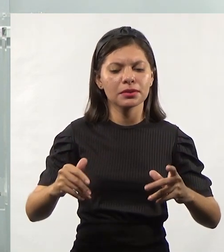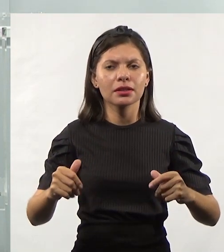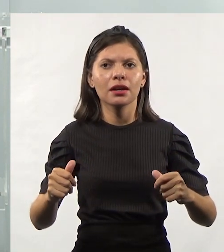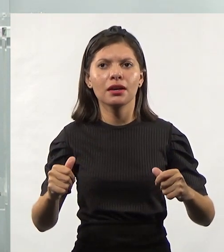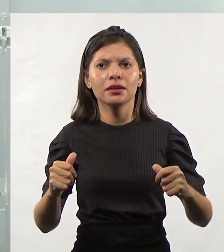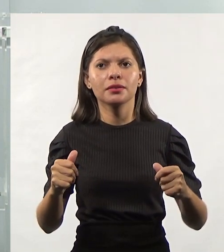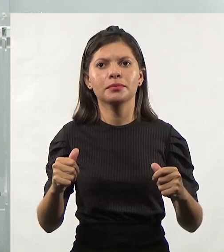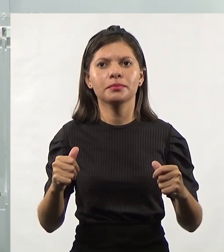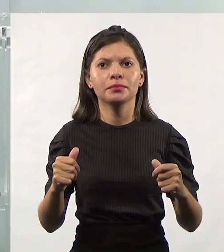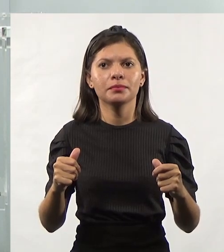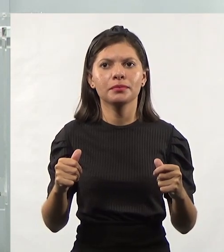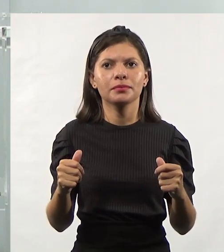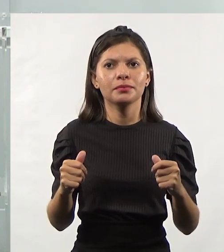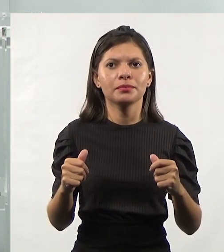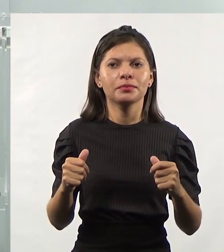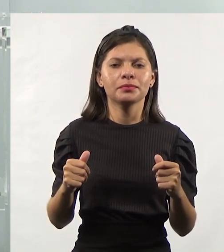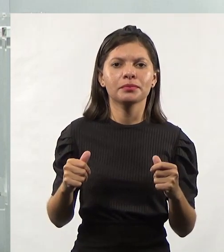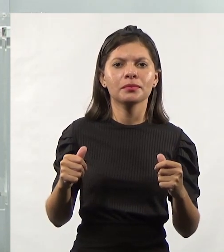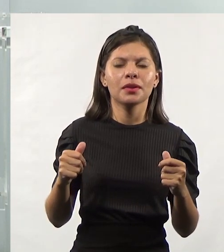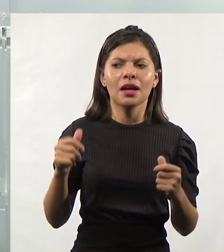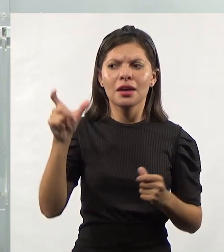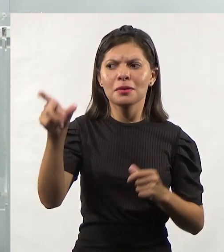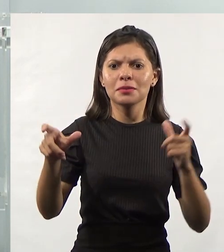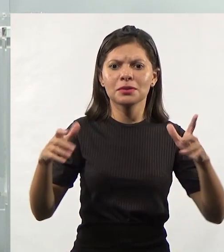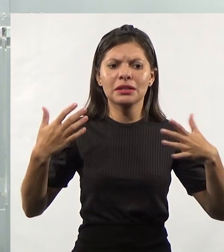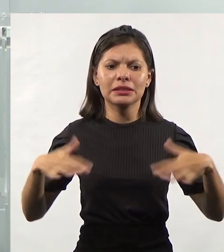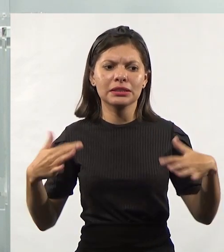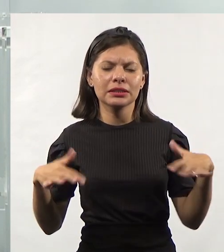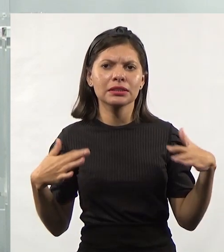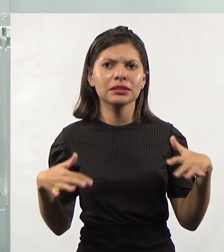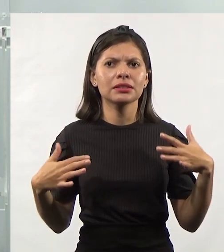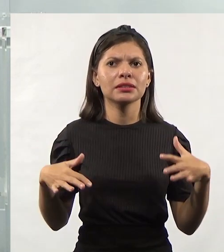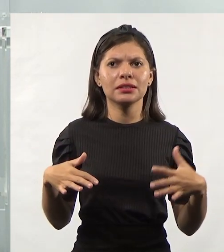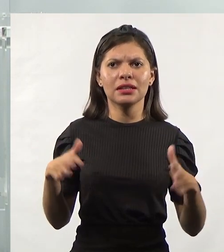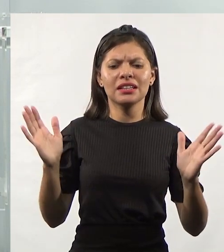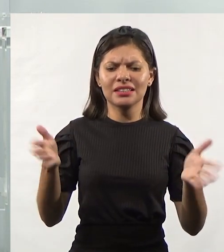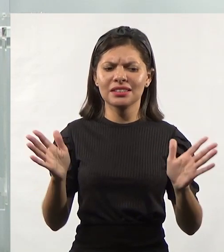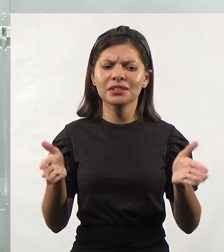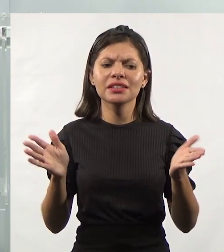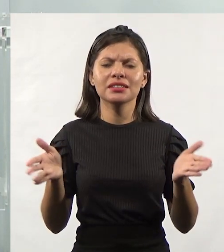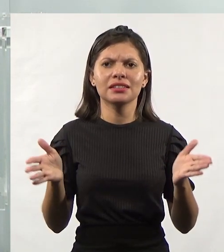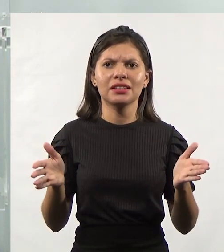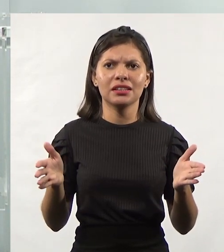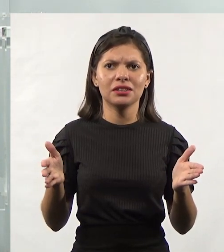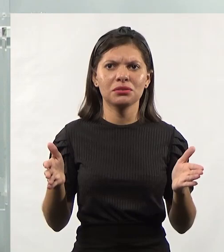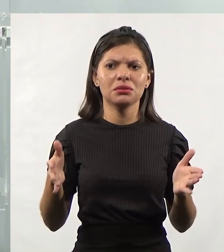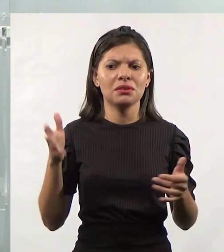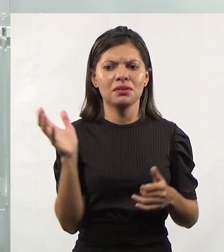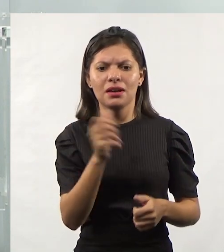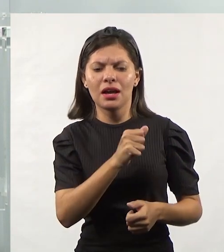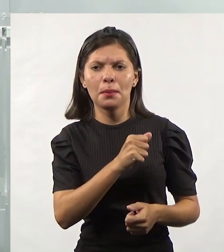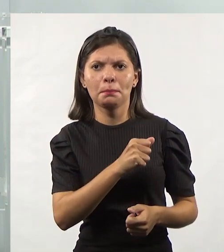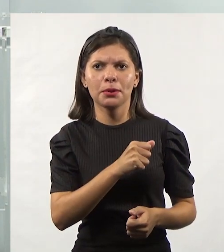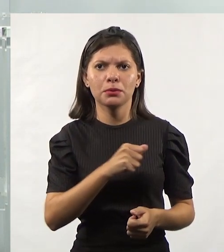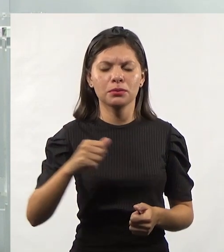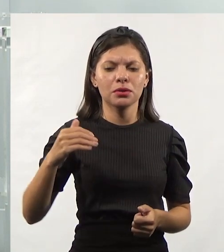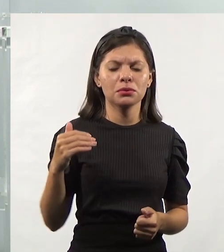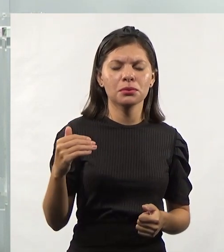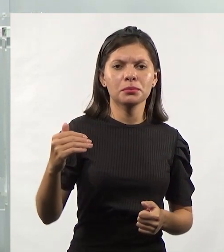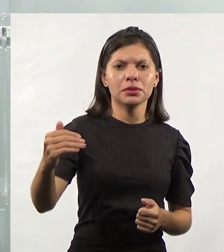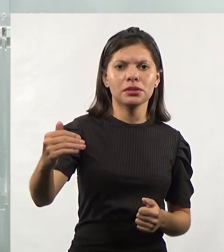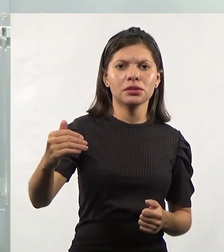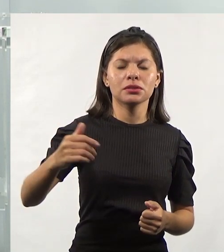esclarecer muitos pontos, e as pessoas estão começando a ficar preocupadas. Nossa, isso está acontecendo, né? Claro que ainda está